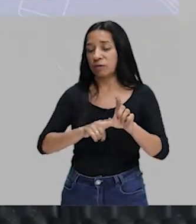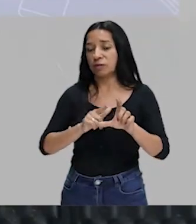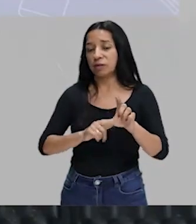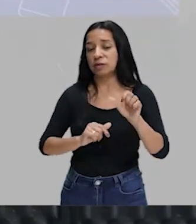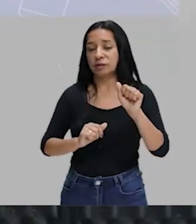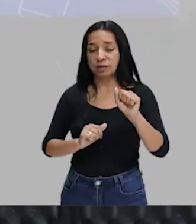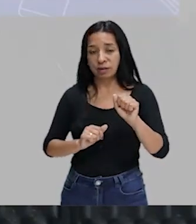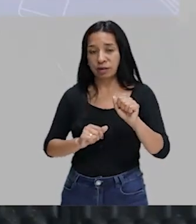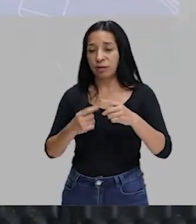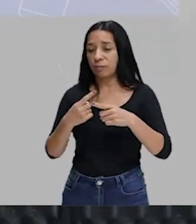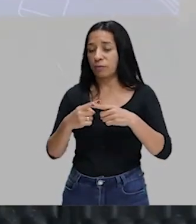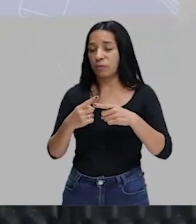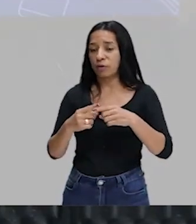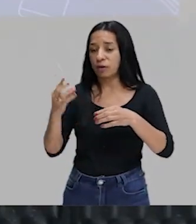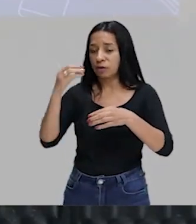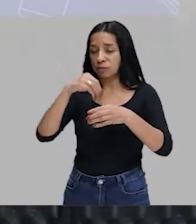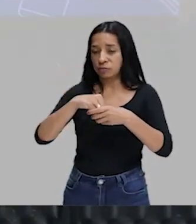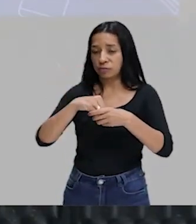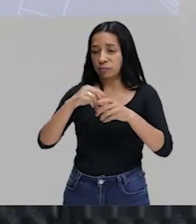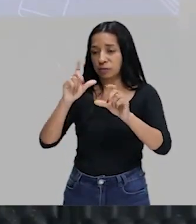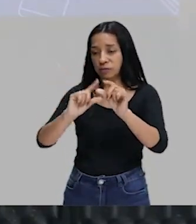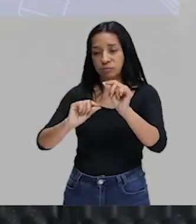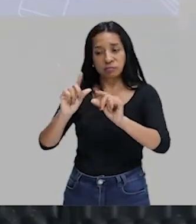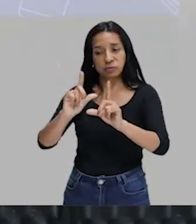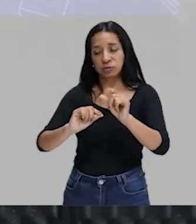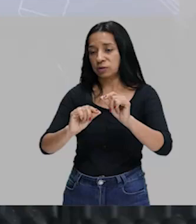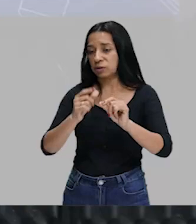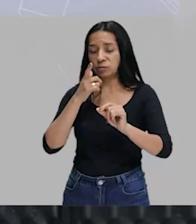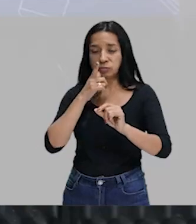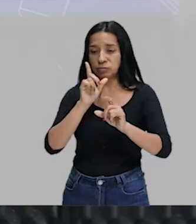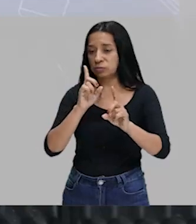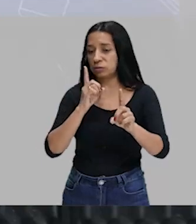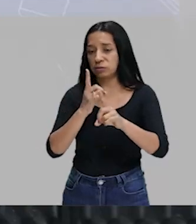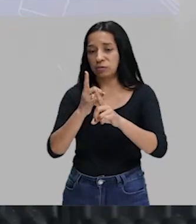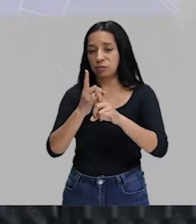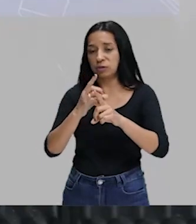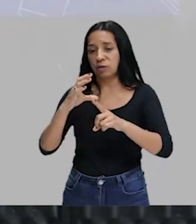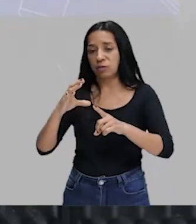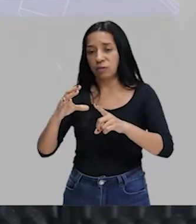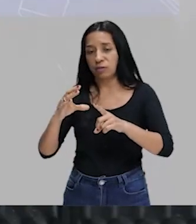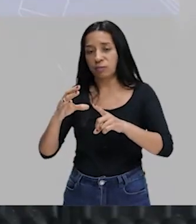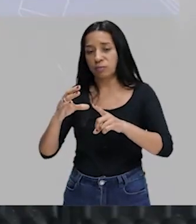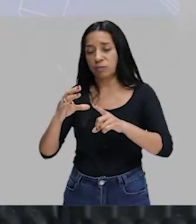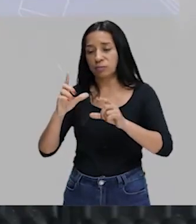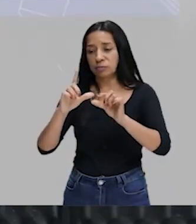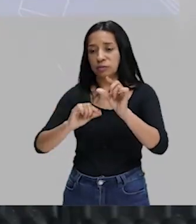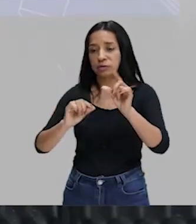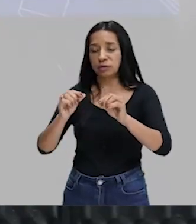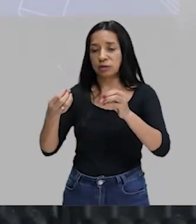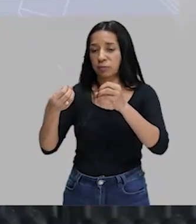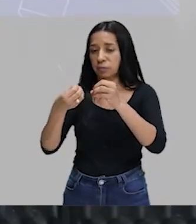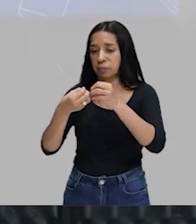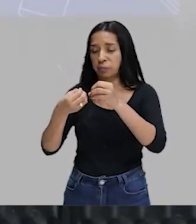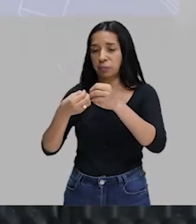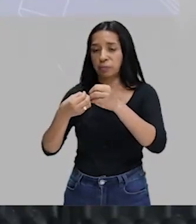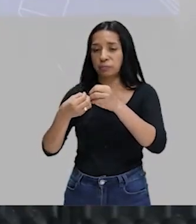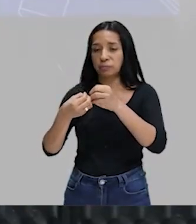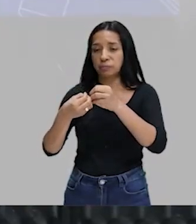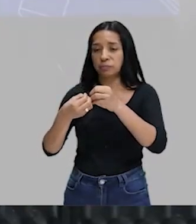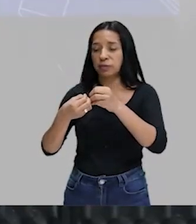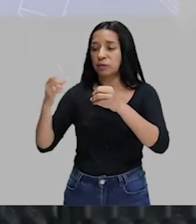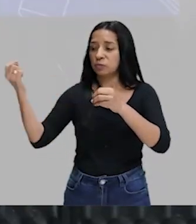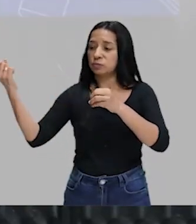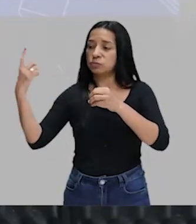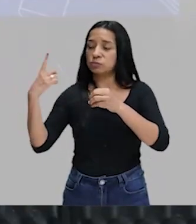faz parte ali da estrela, a gente não consegue encontrar o carbono, pelo menos na estrela mais próxima da gente, que